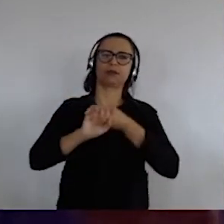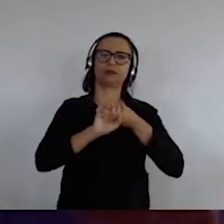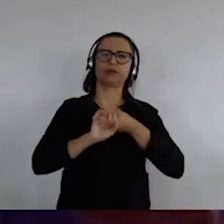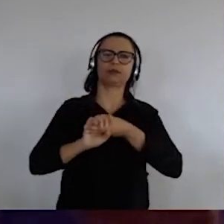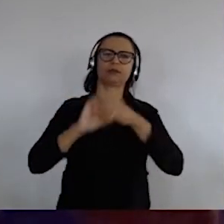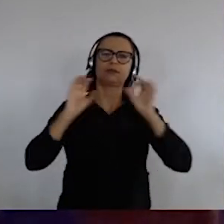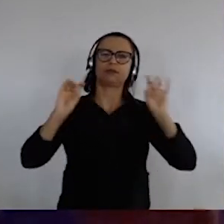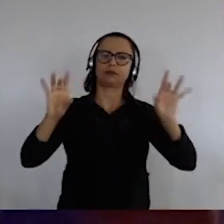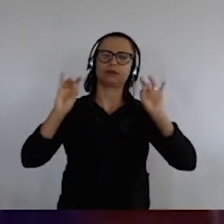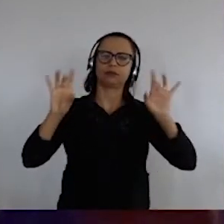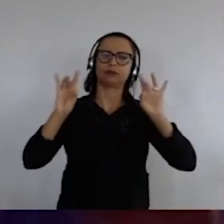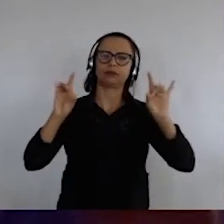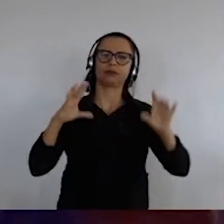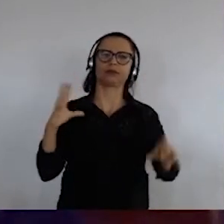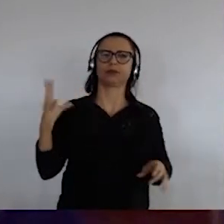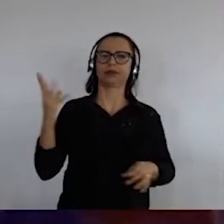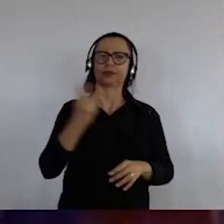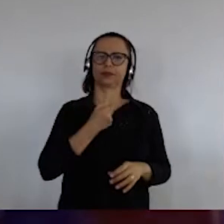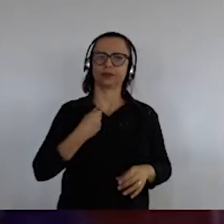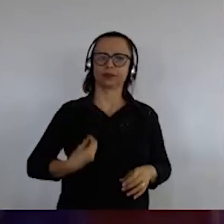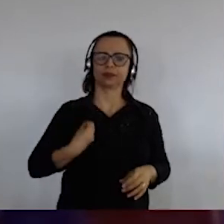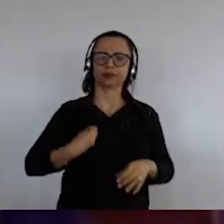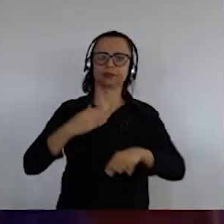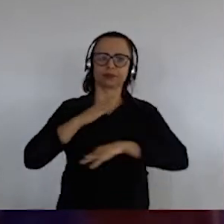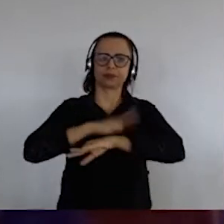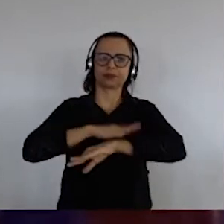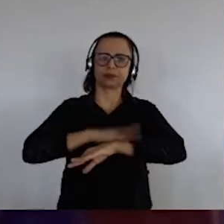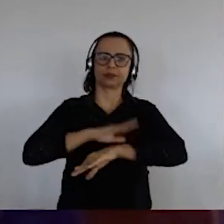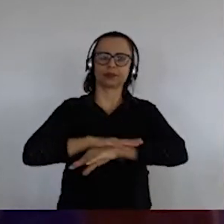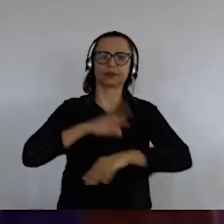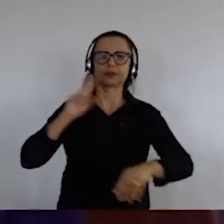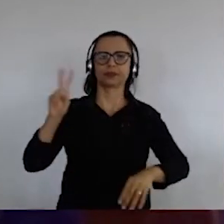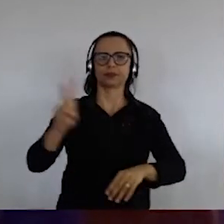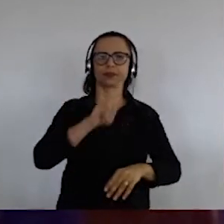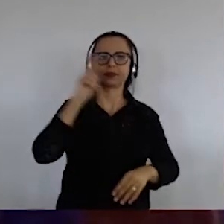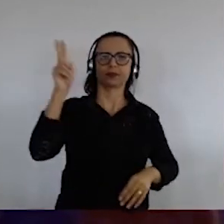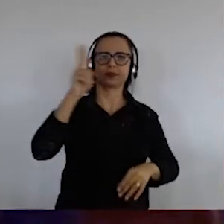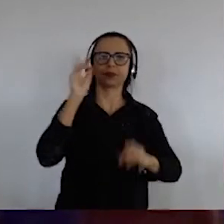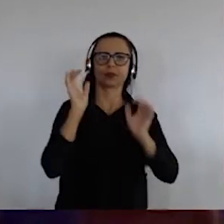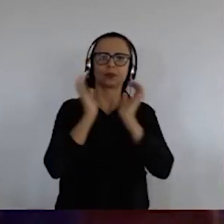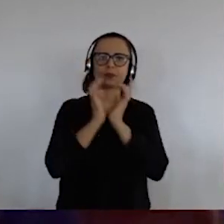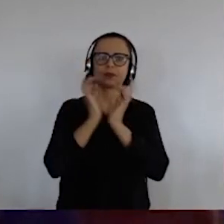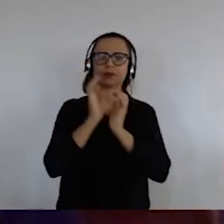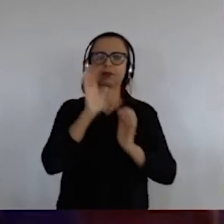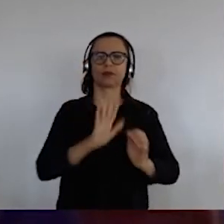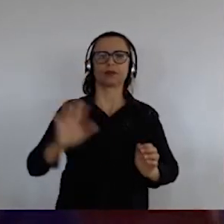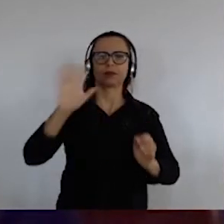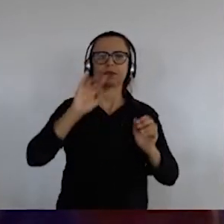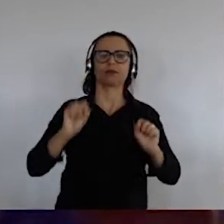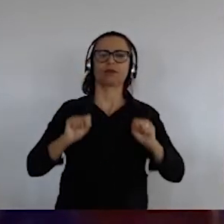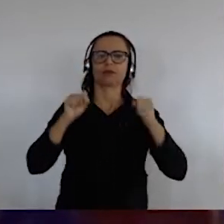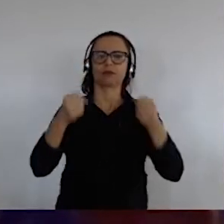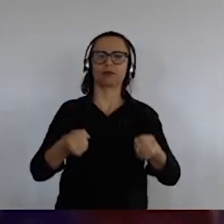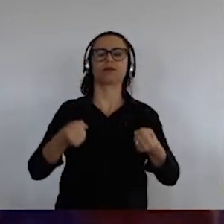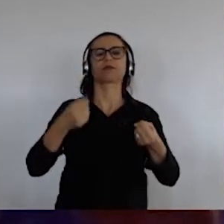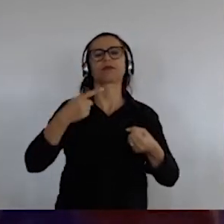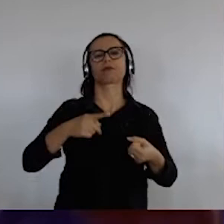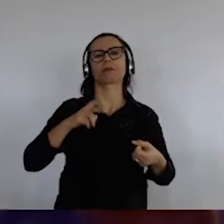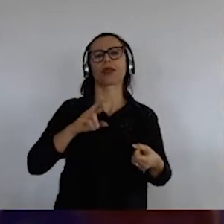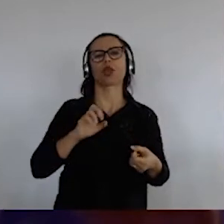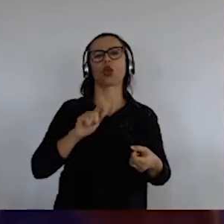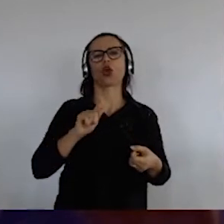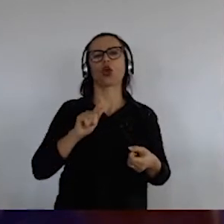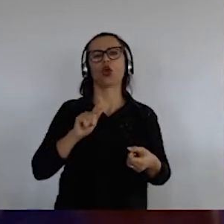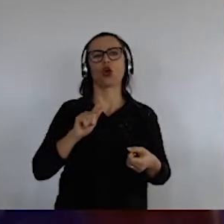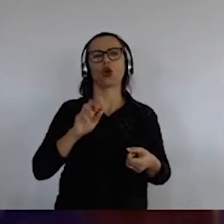muito especial a todos os membros da valorosa Comissão Nacional de Defesa das Prerrogativas, a todos